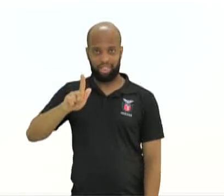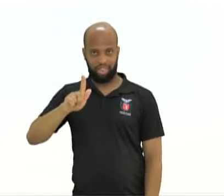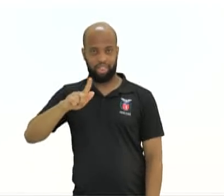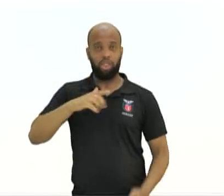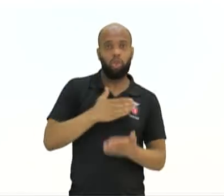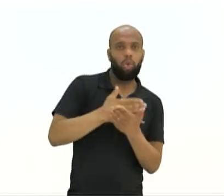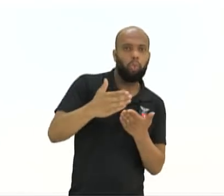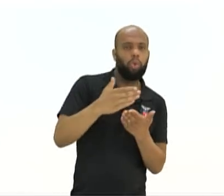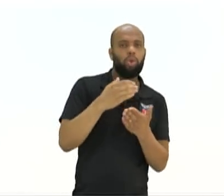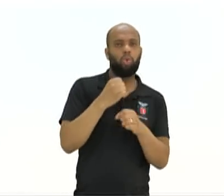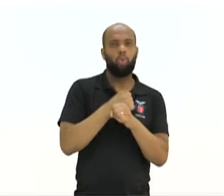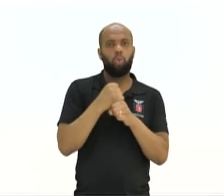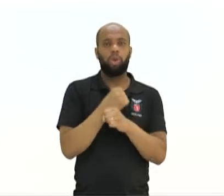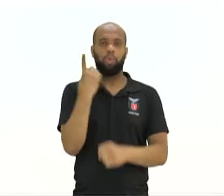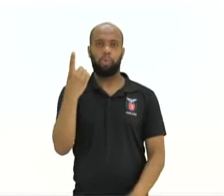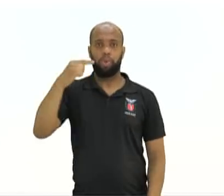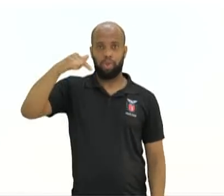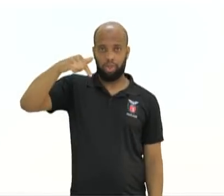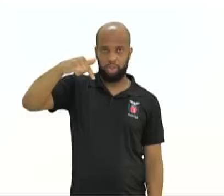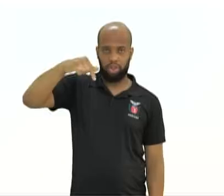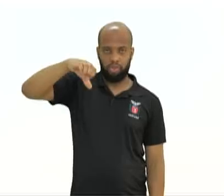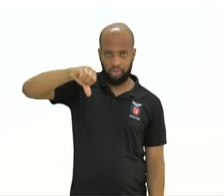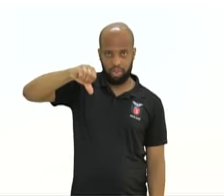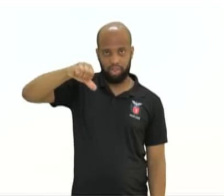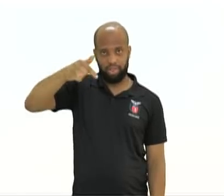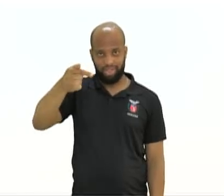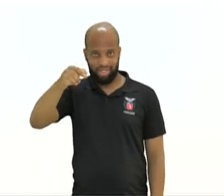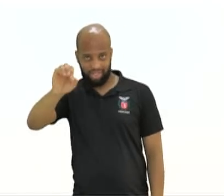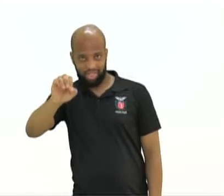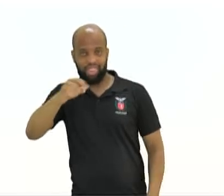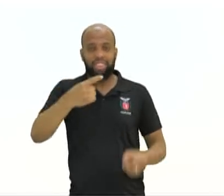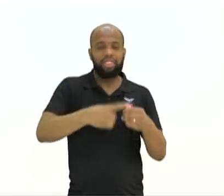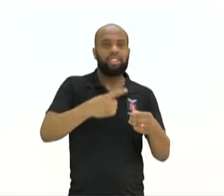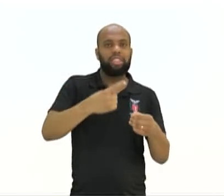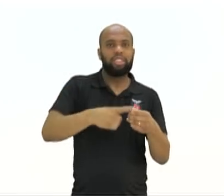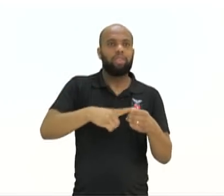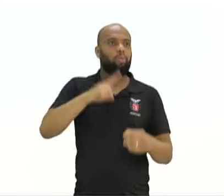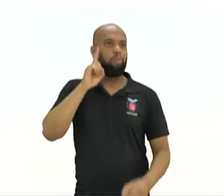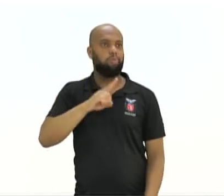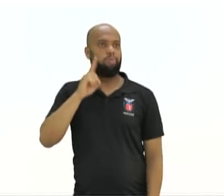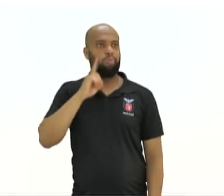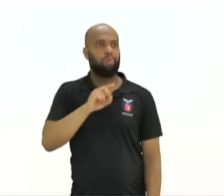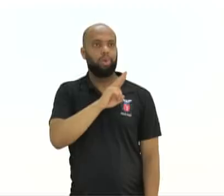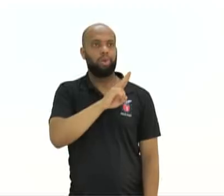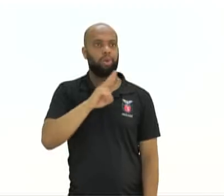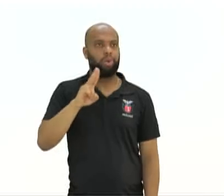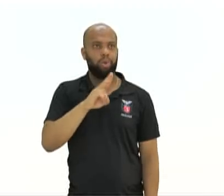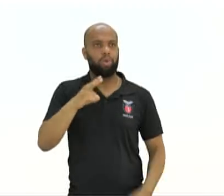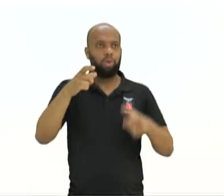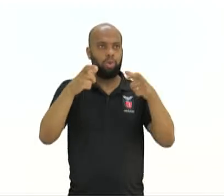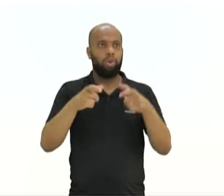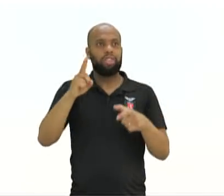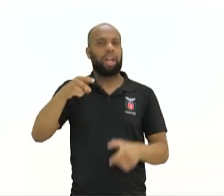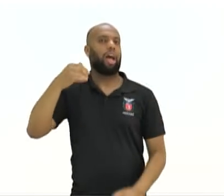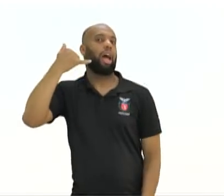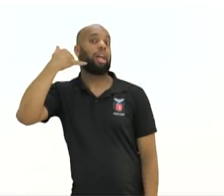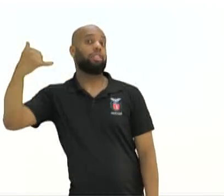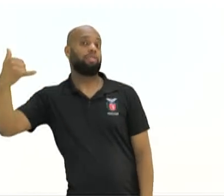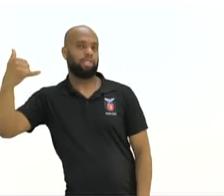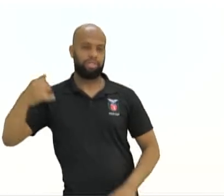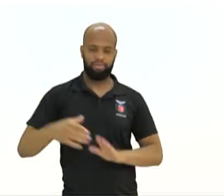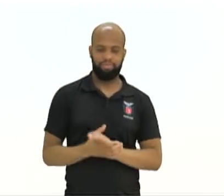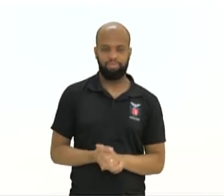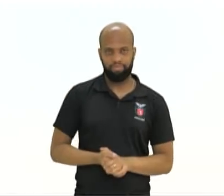no início dos anos 70, numa pequena cidade americana chamada Fresno, na Califórnia, lá nos Estados